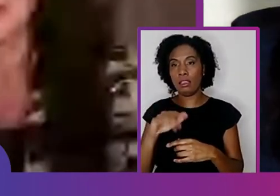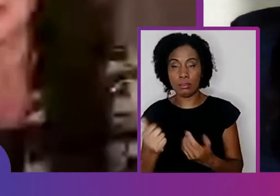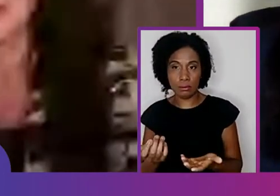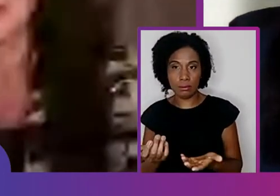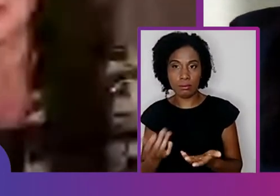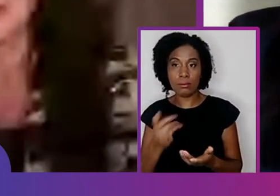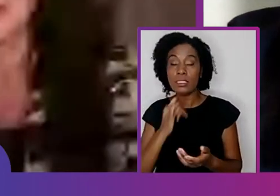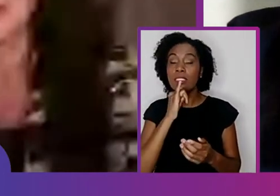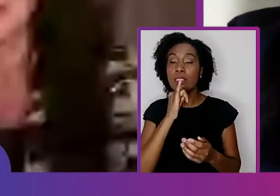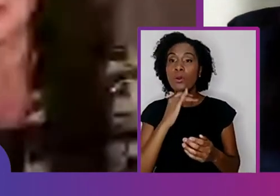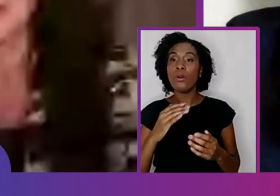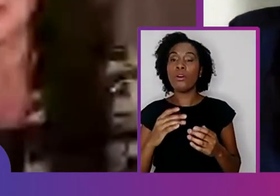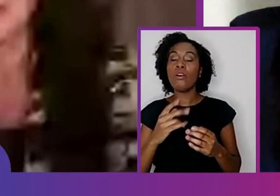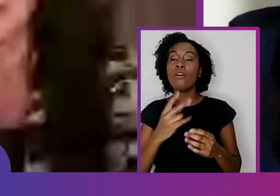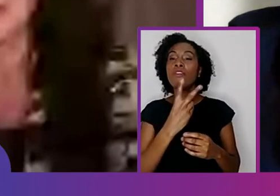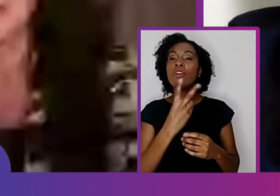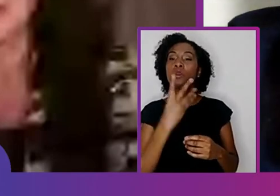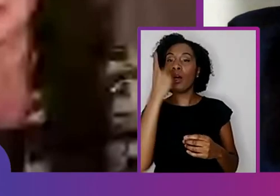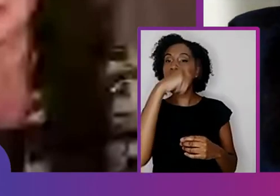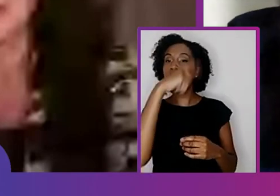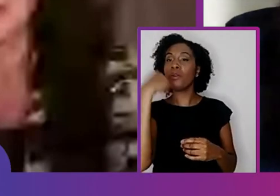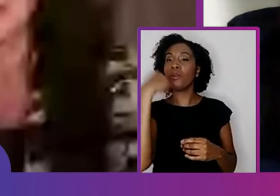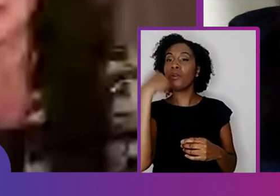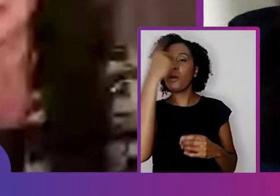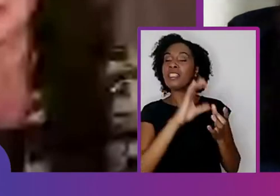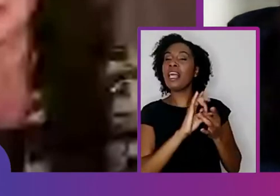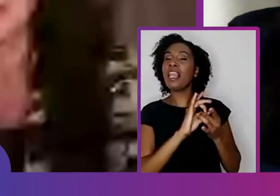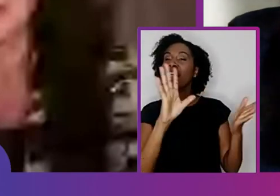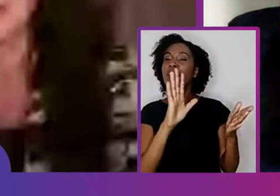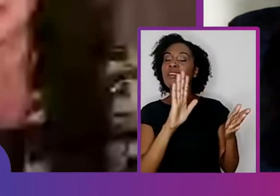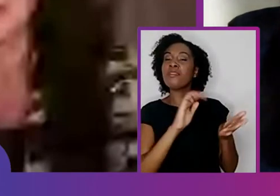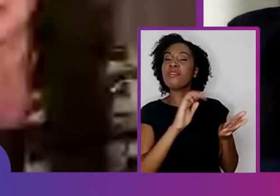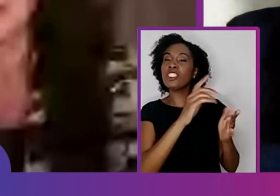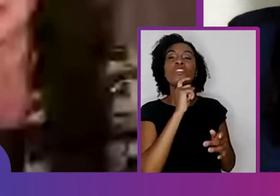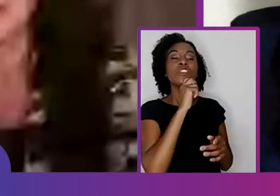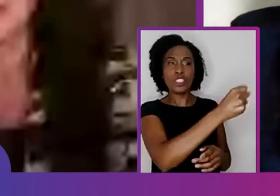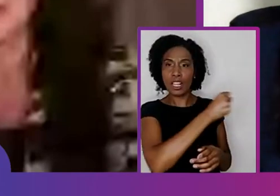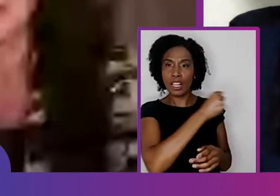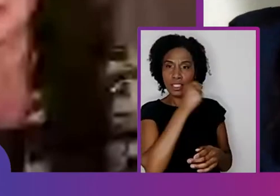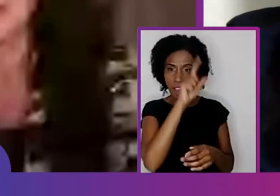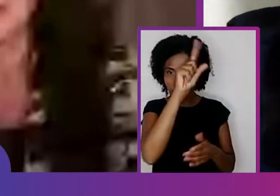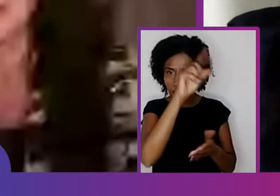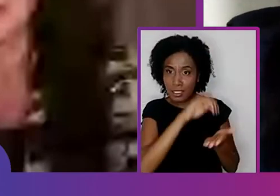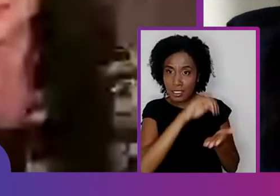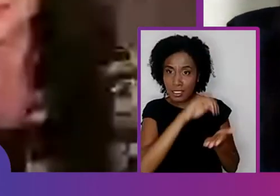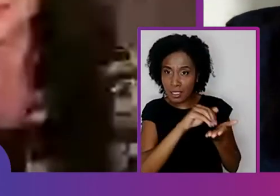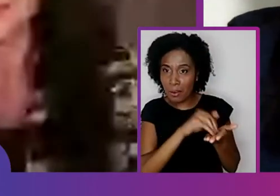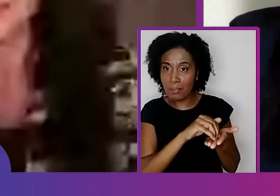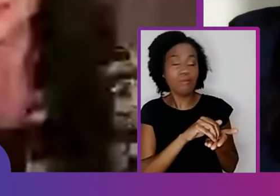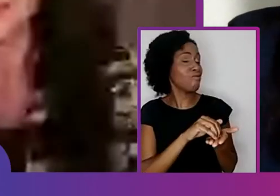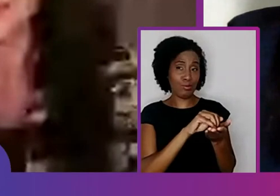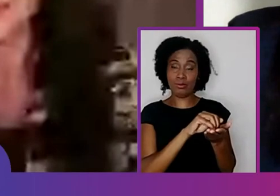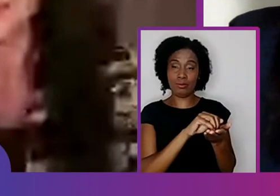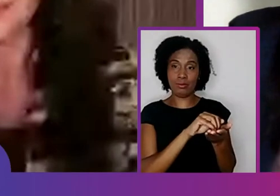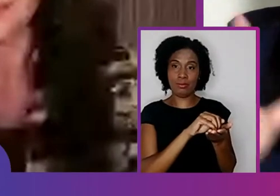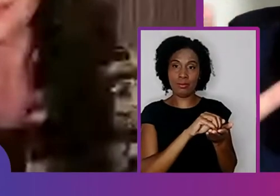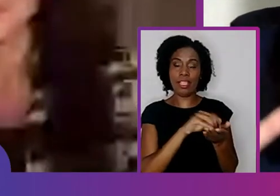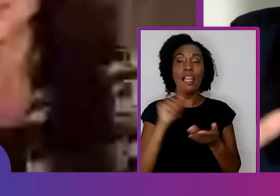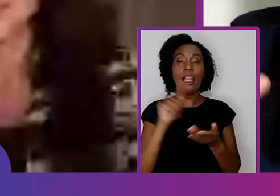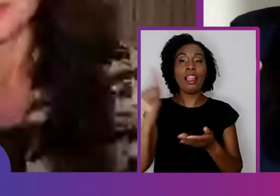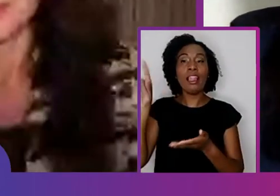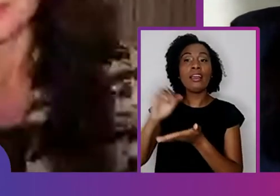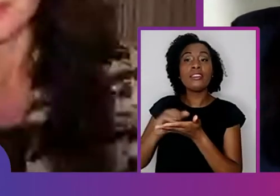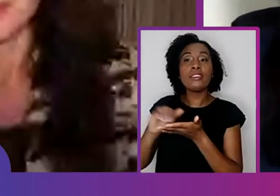horas por dia no meu escritório. Hoje eu tenho. Não tinha uma TV e um sofá disponíveis 24 horas por dia lá no meu